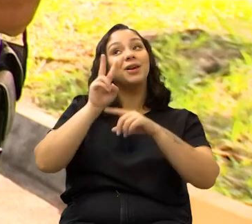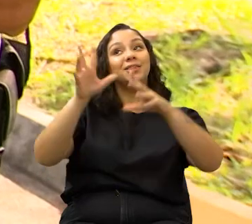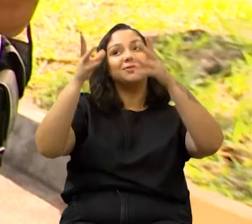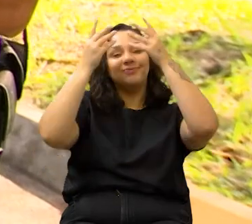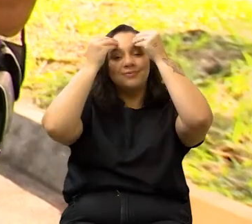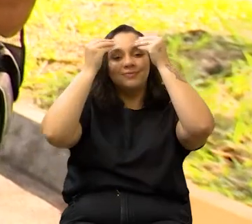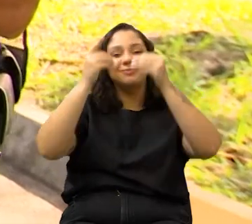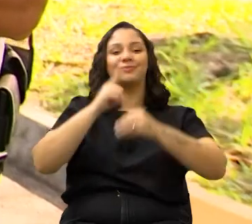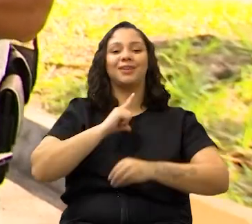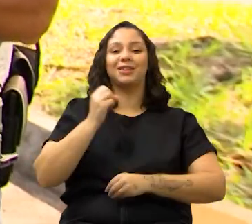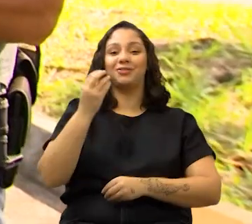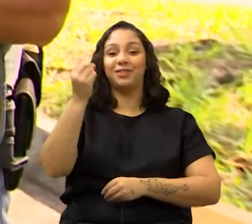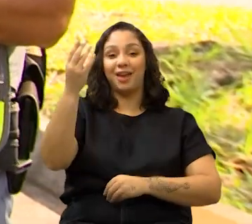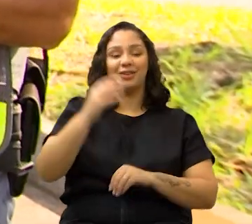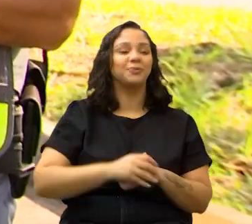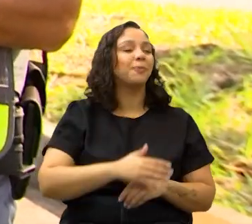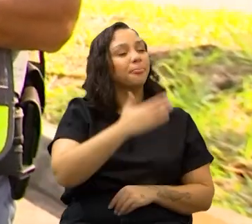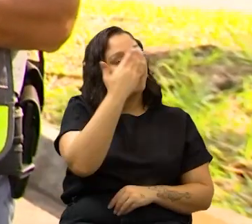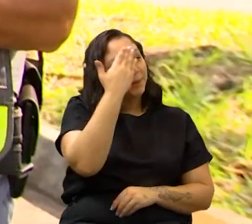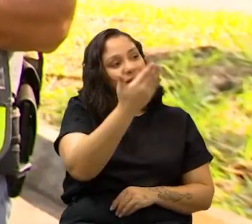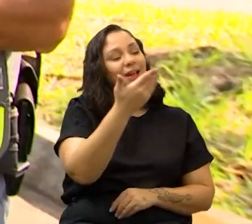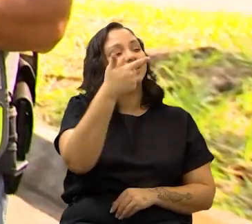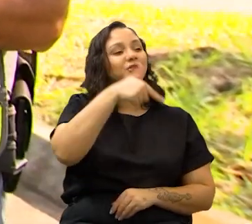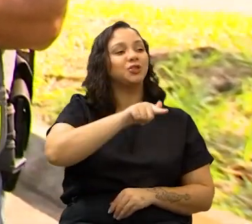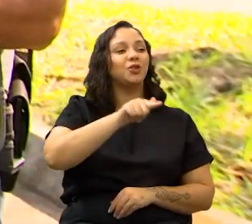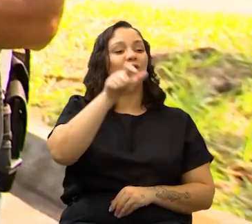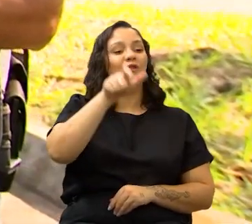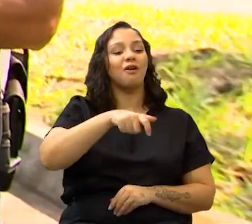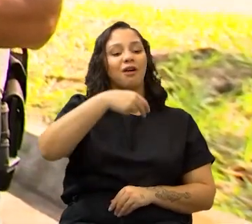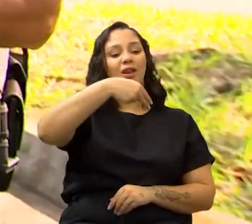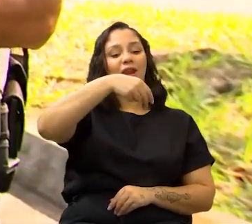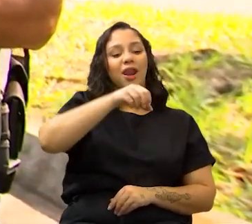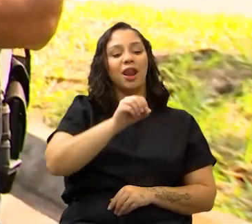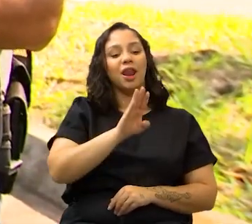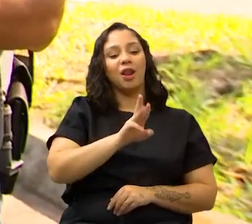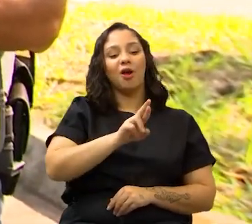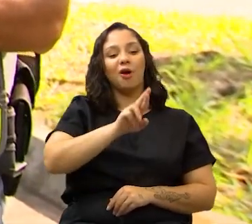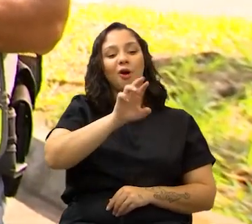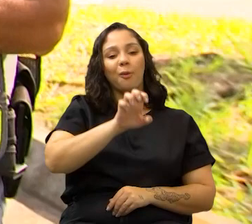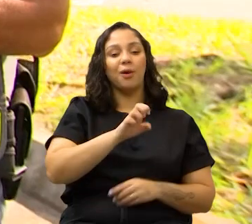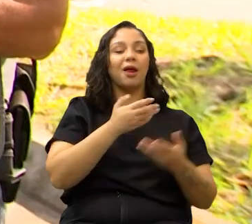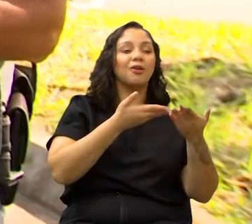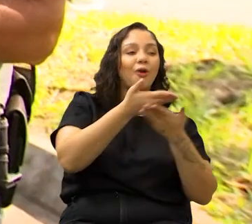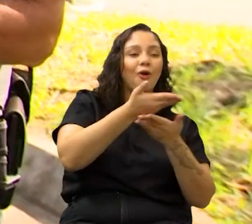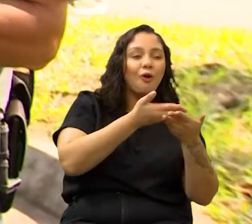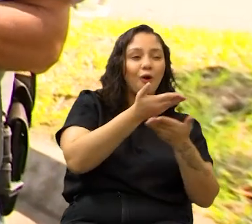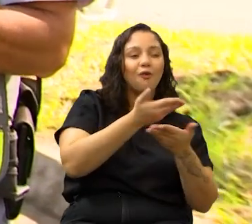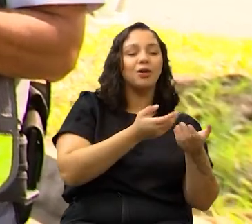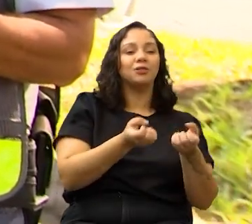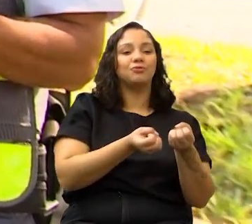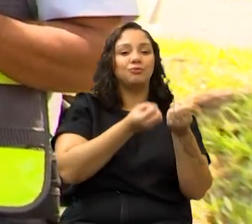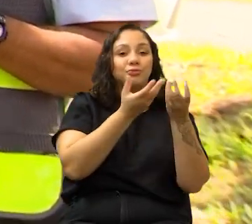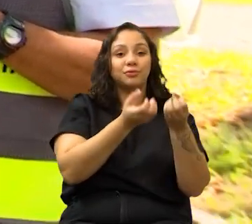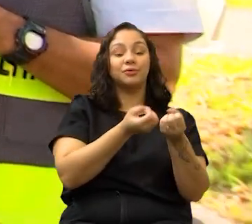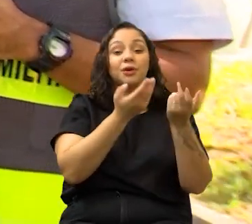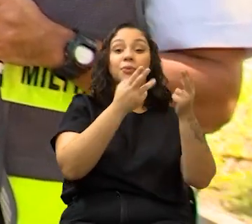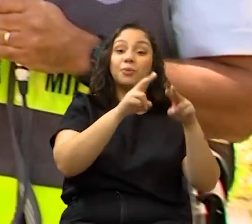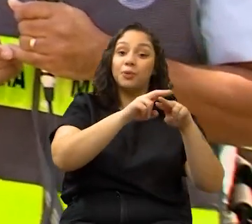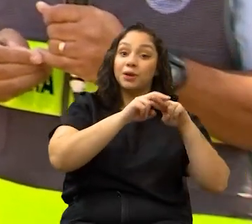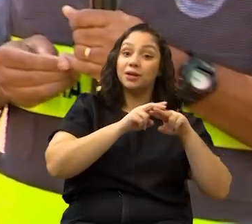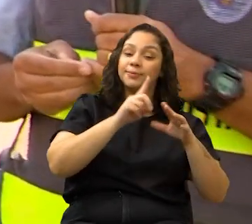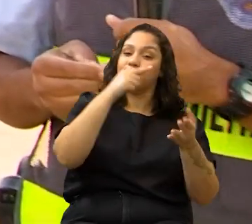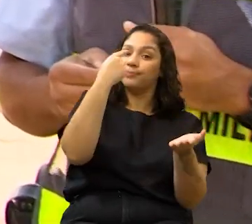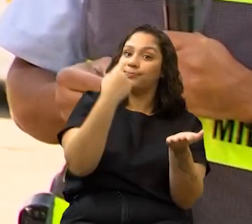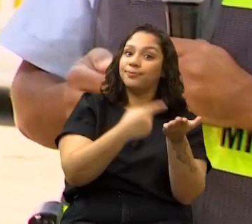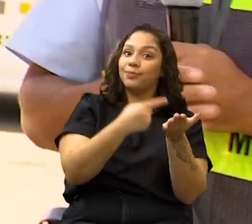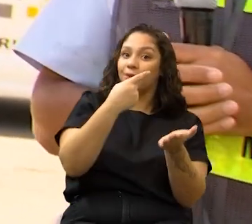isso aí. Muito obrigado mais uma vez ao Tenente Nobre, conversando conosco, passando todas as informações. Portanto,